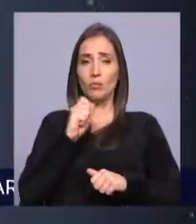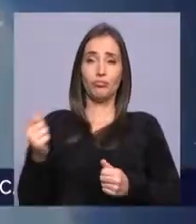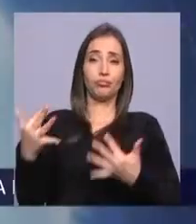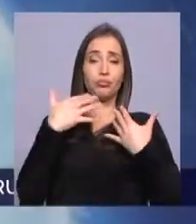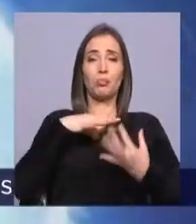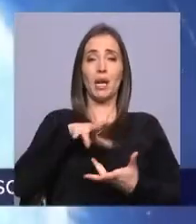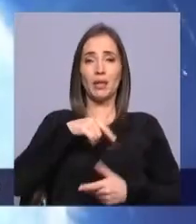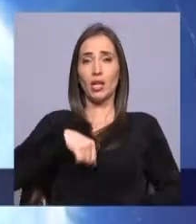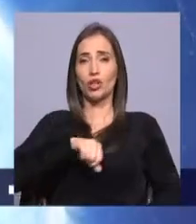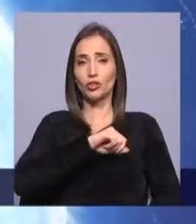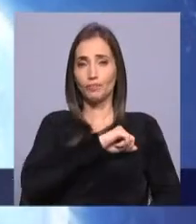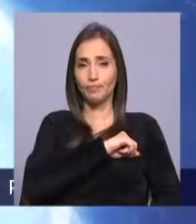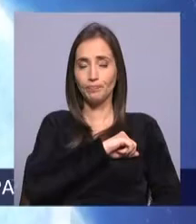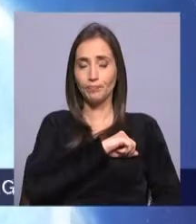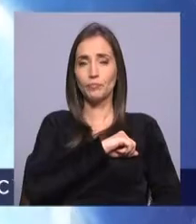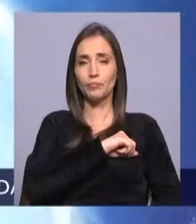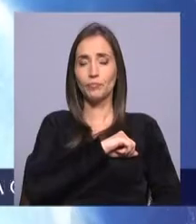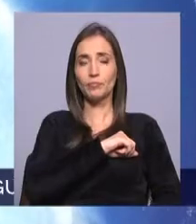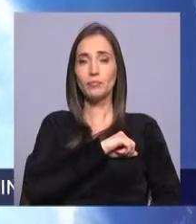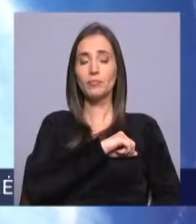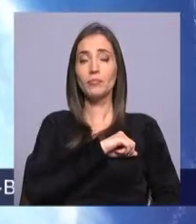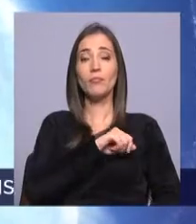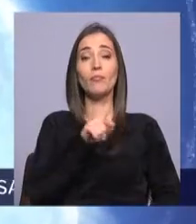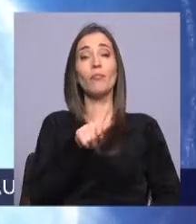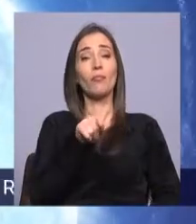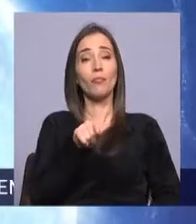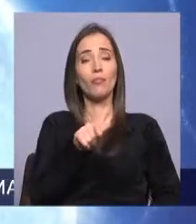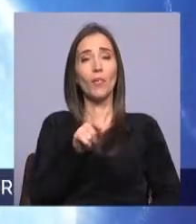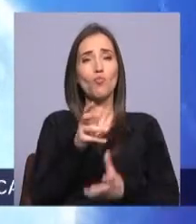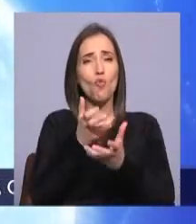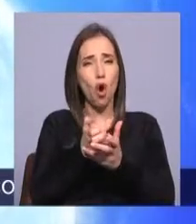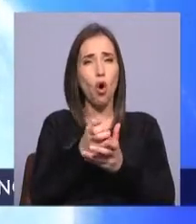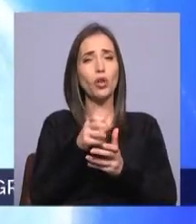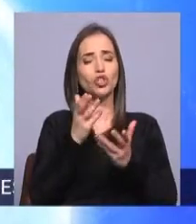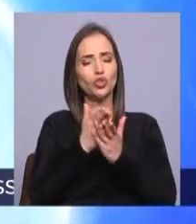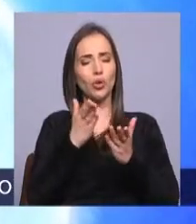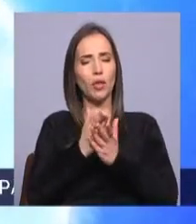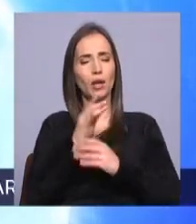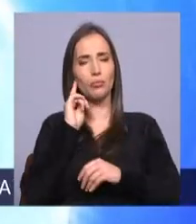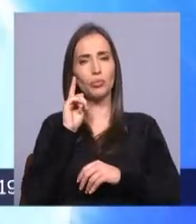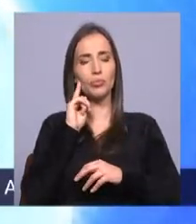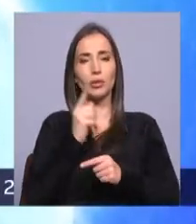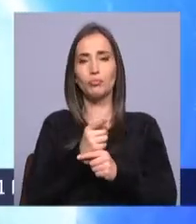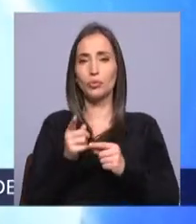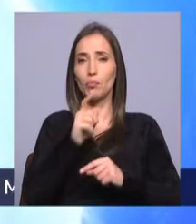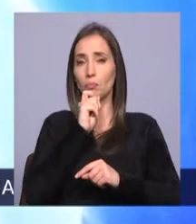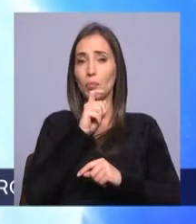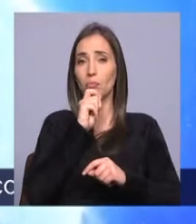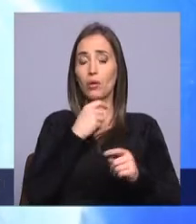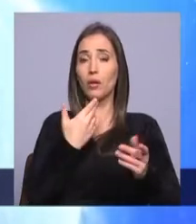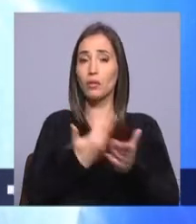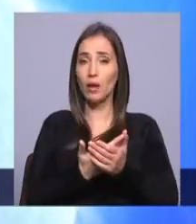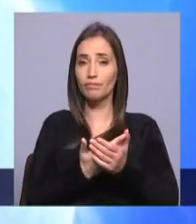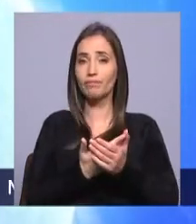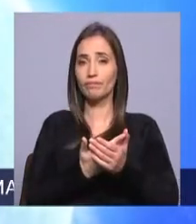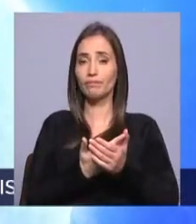planeta. E, portanto, magnetar convém estudá-las porque elas podem até nos dar estas notícias